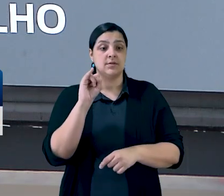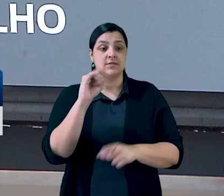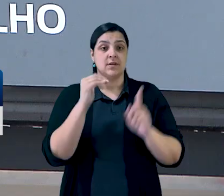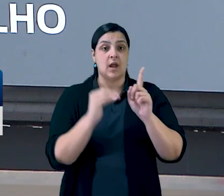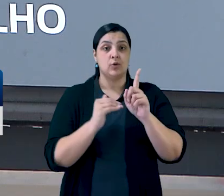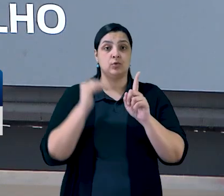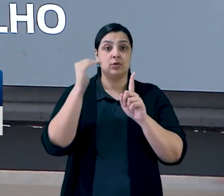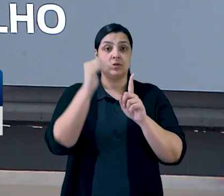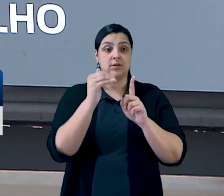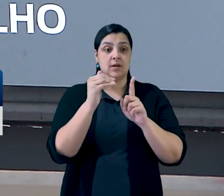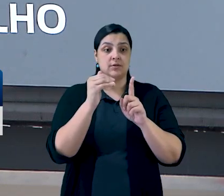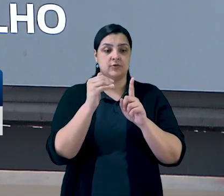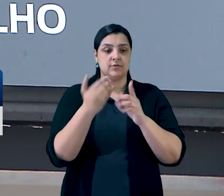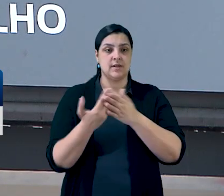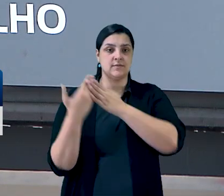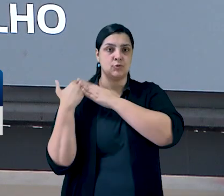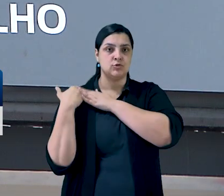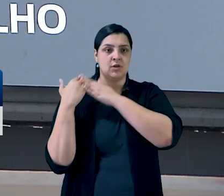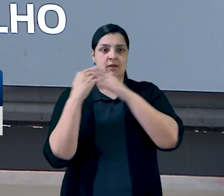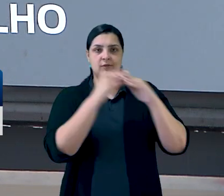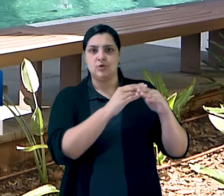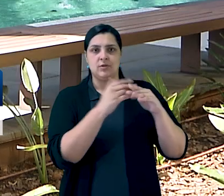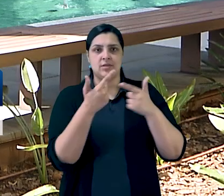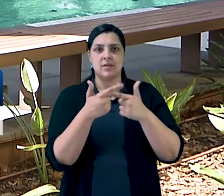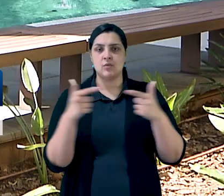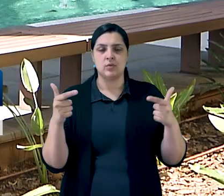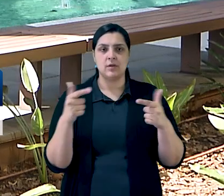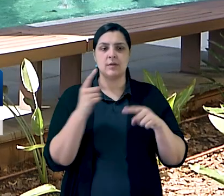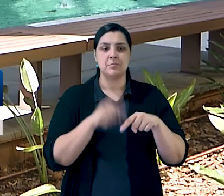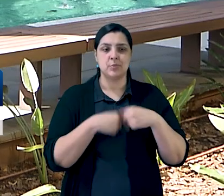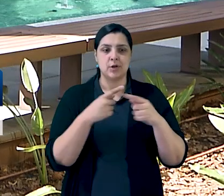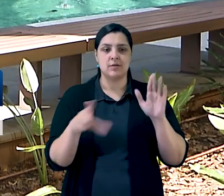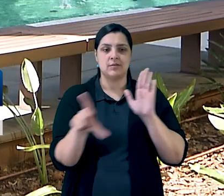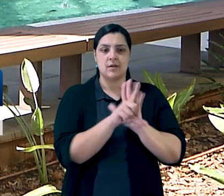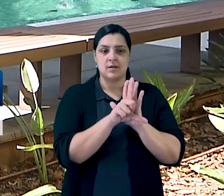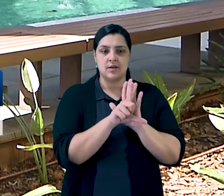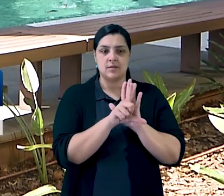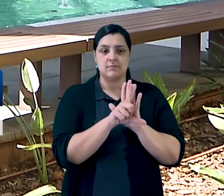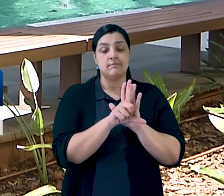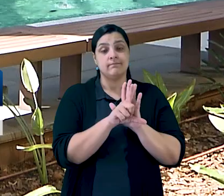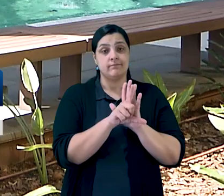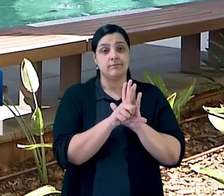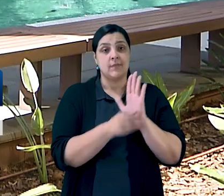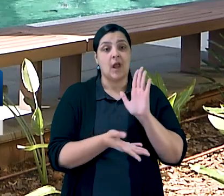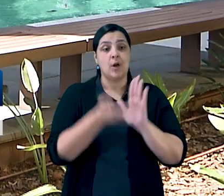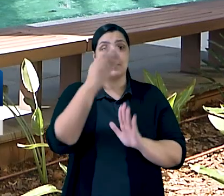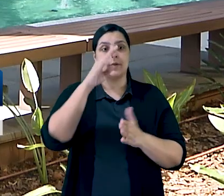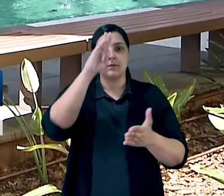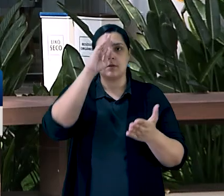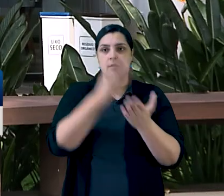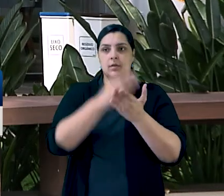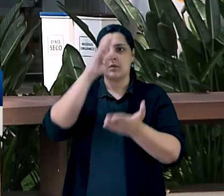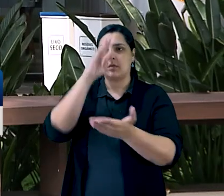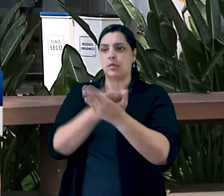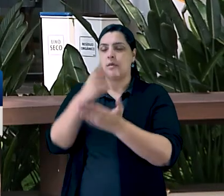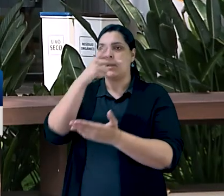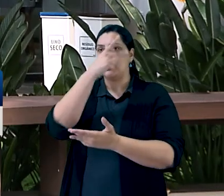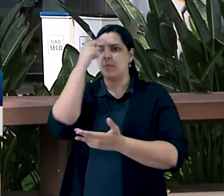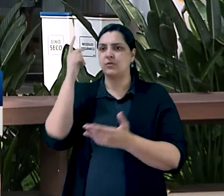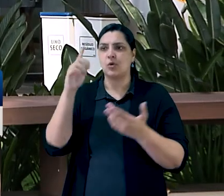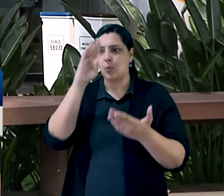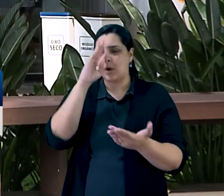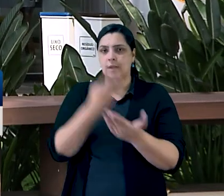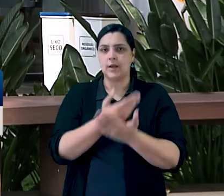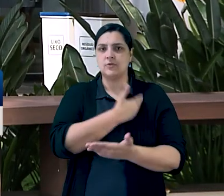uma autoridade deixa de ser responsabilizada pelo descumprimento da lei, aumenta a descrença das pessoas